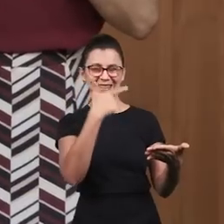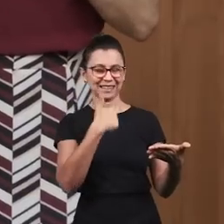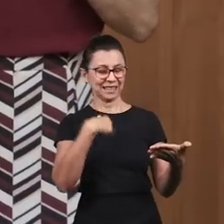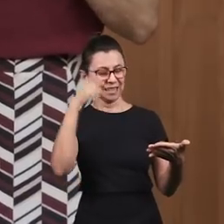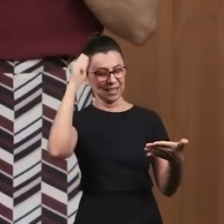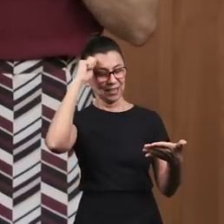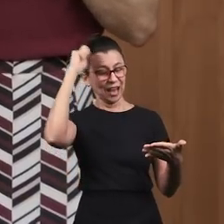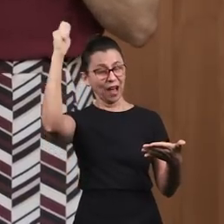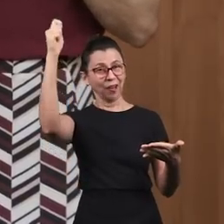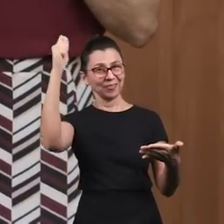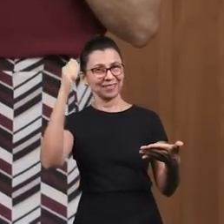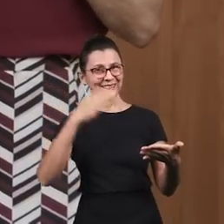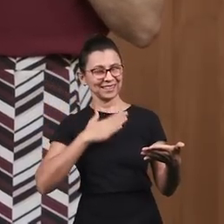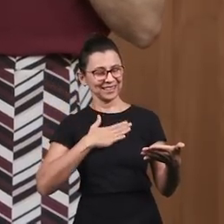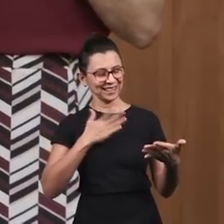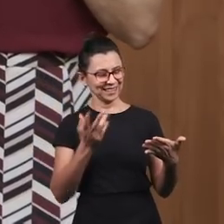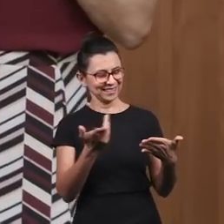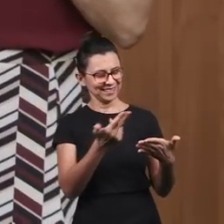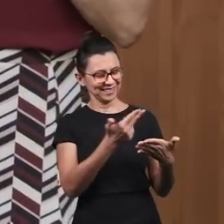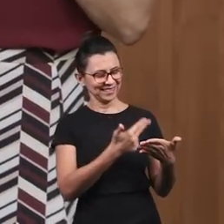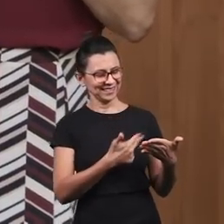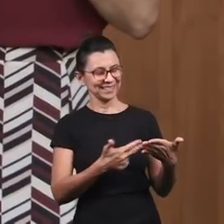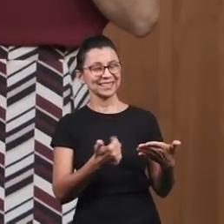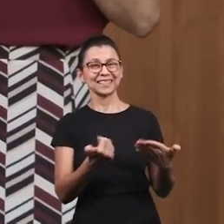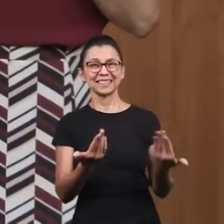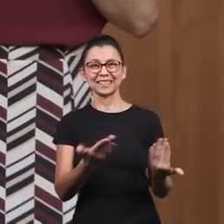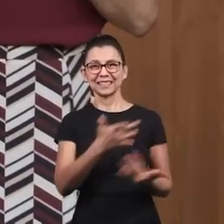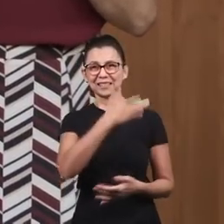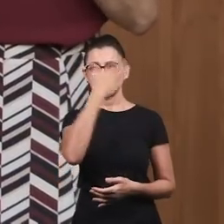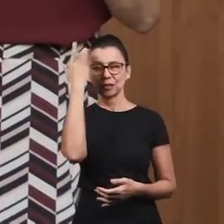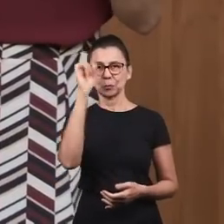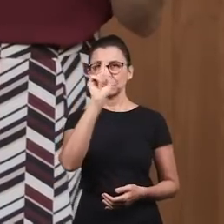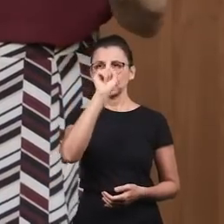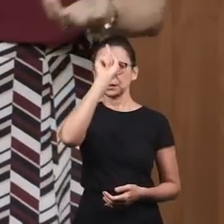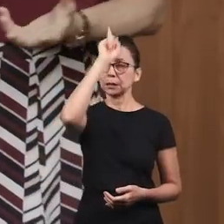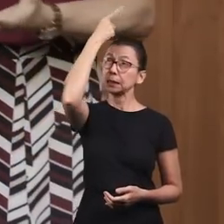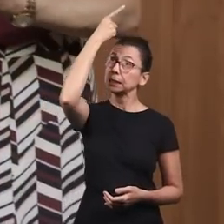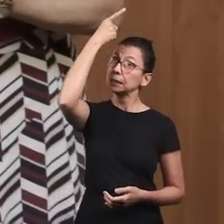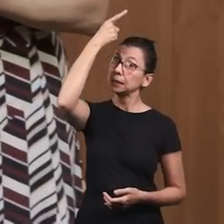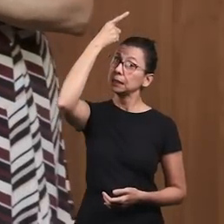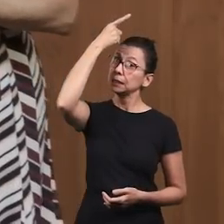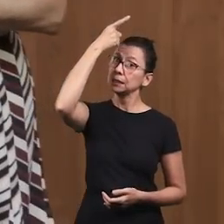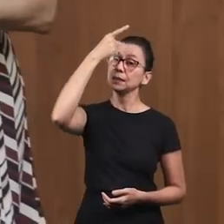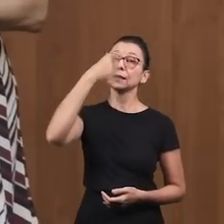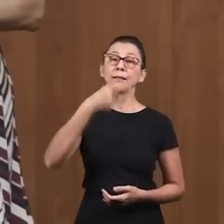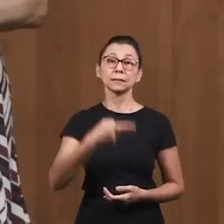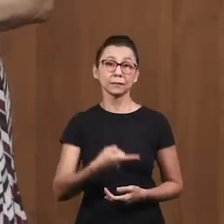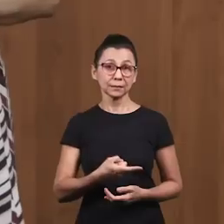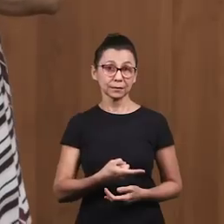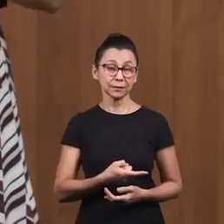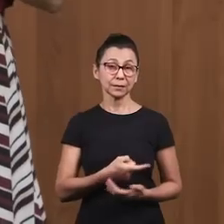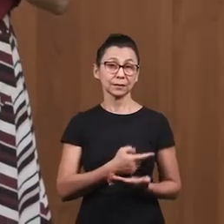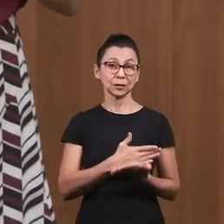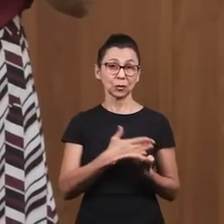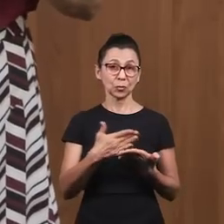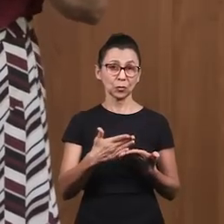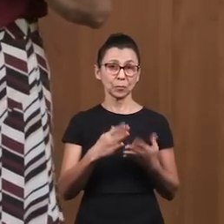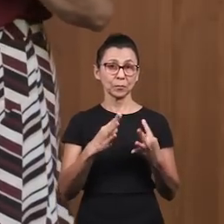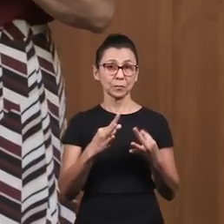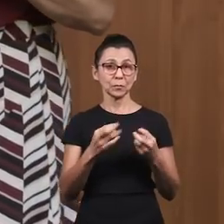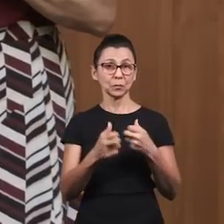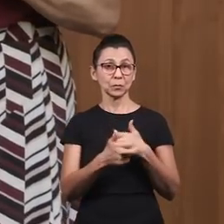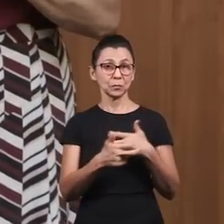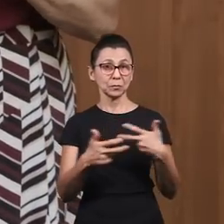Eu sou autora do meu desenho. Então, o autor é aquele que cria, que inicia todas